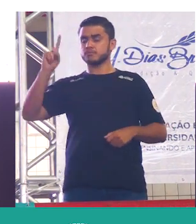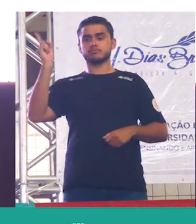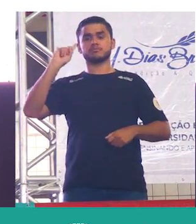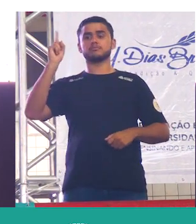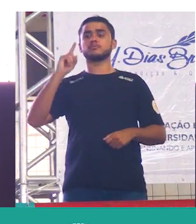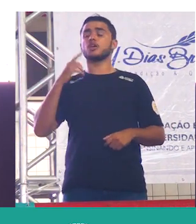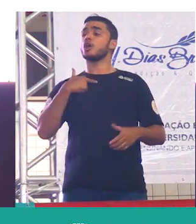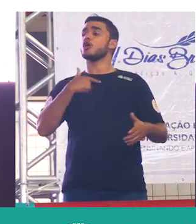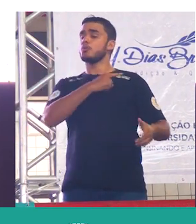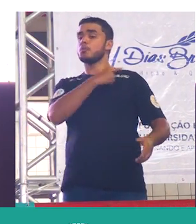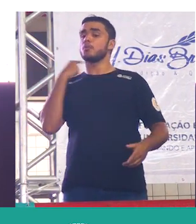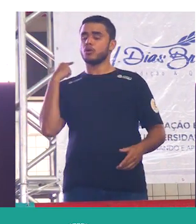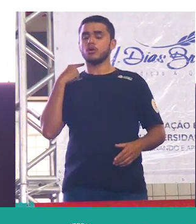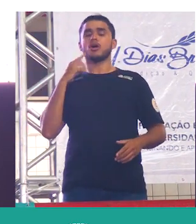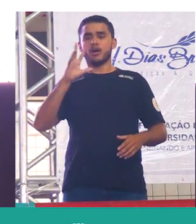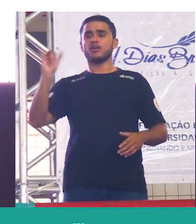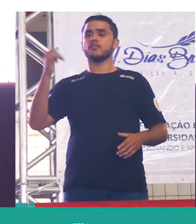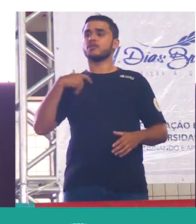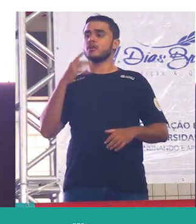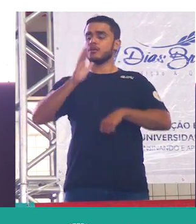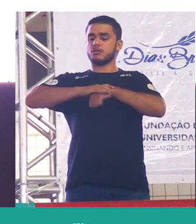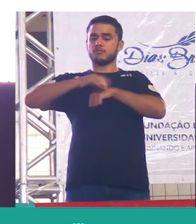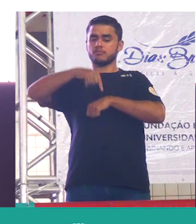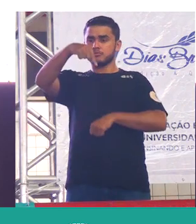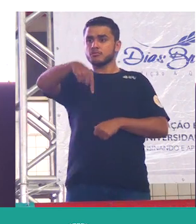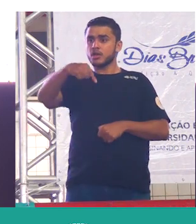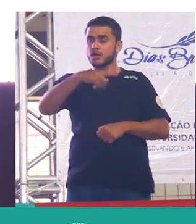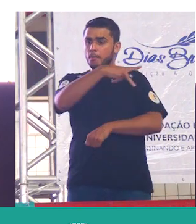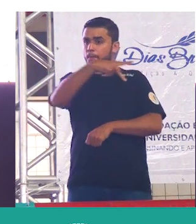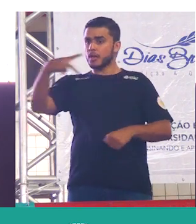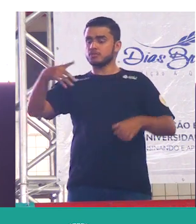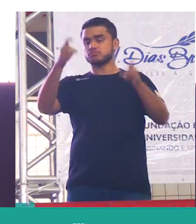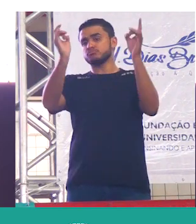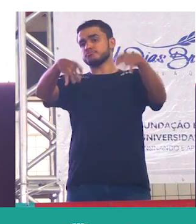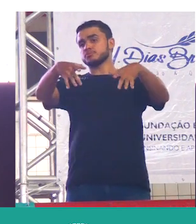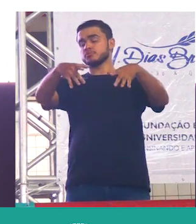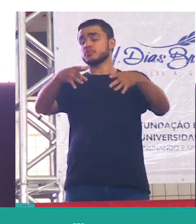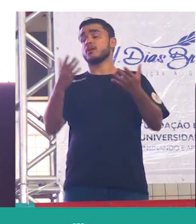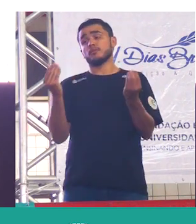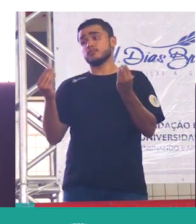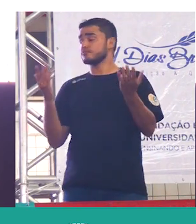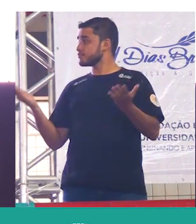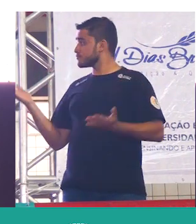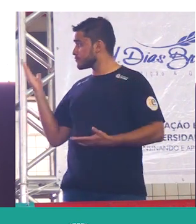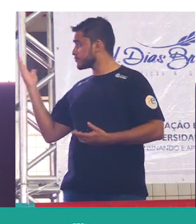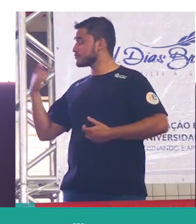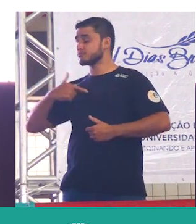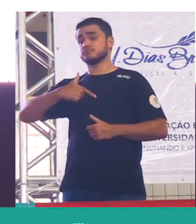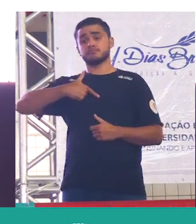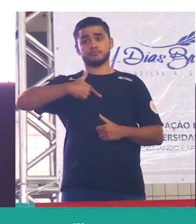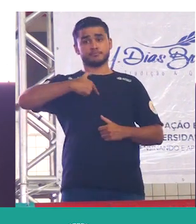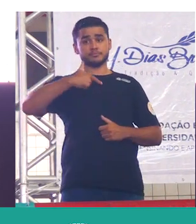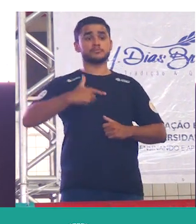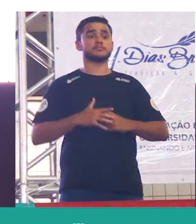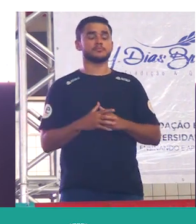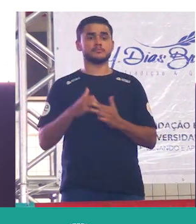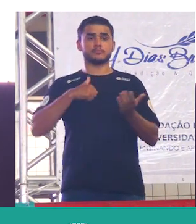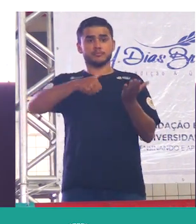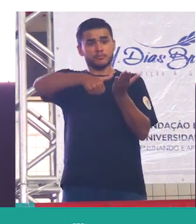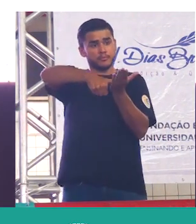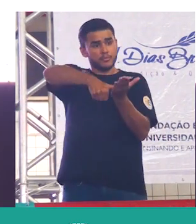só morto eu saio do catete, fecha aspas. E foi assim que ele saiu. Só que ele deixou uma